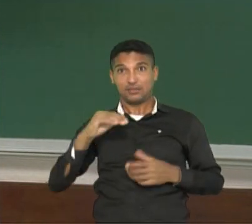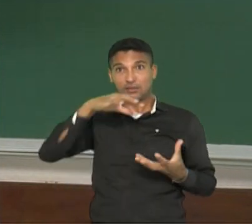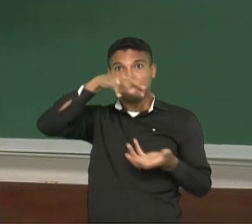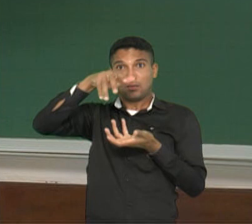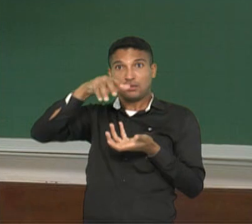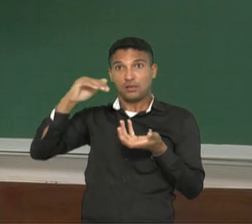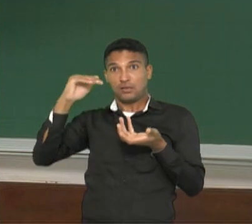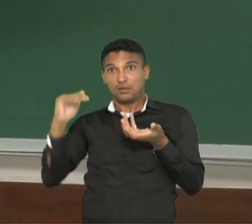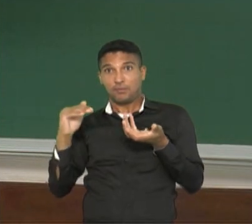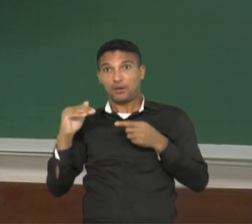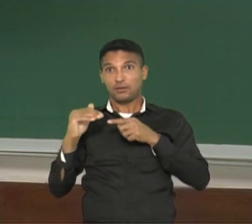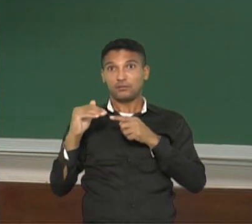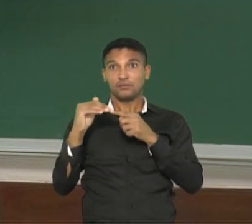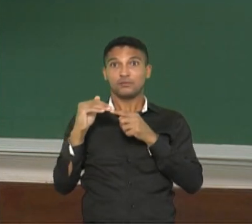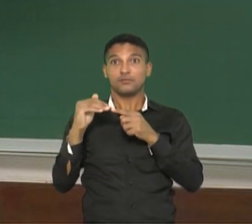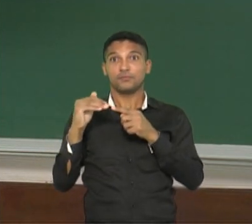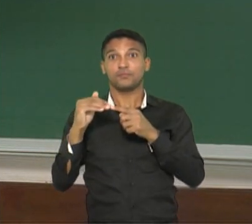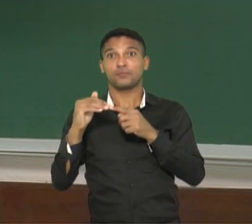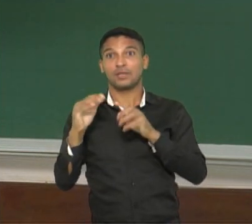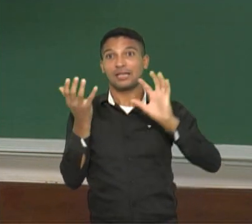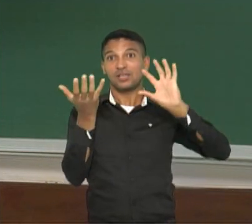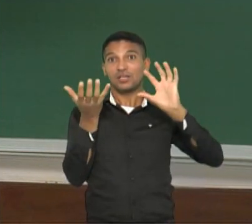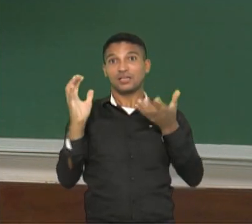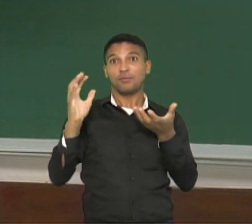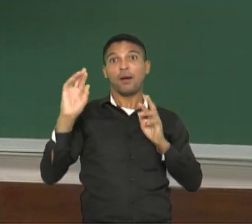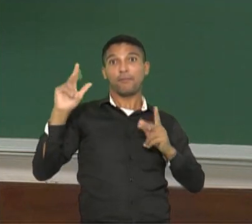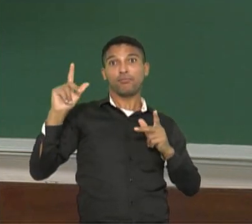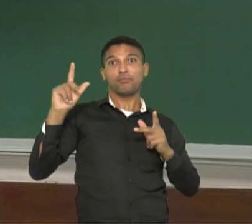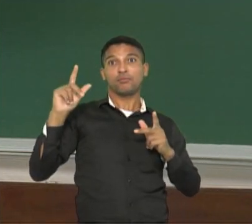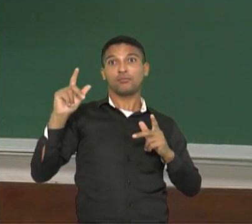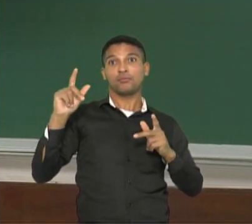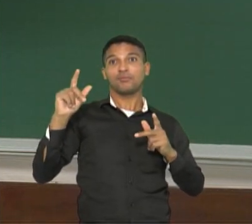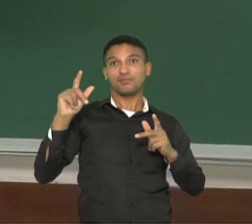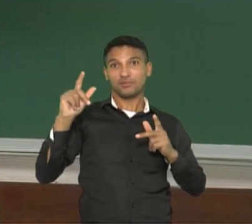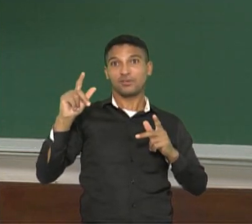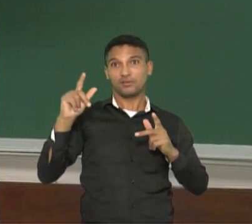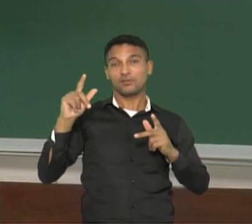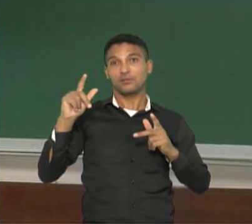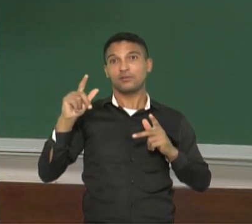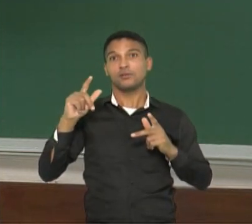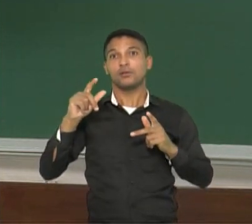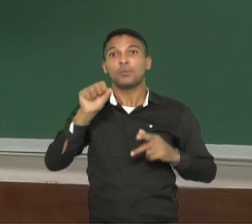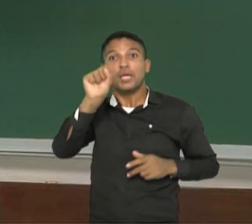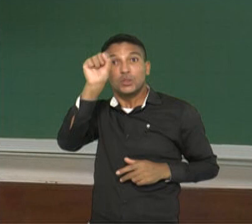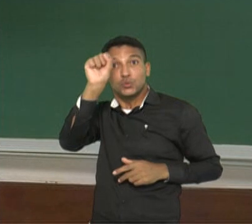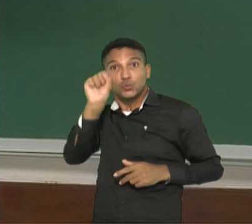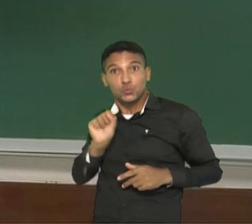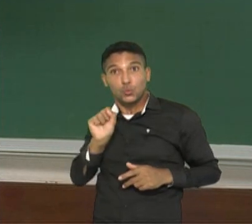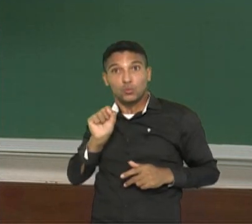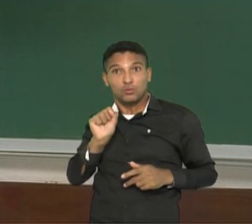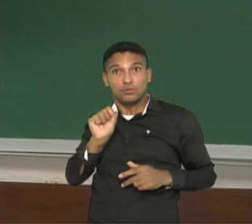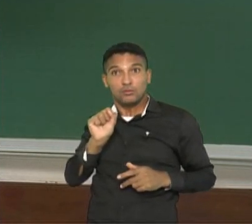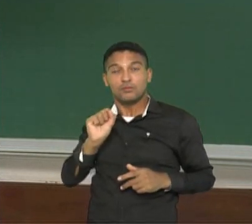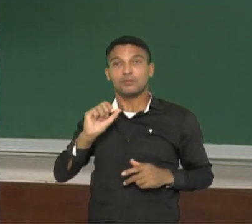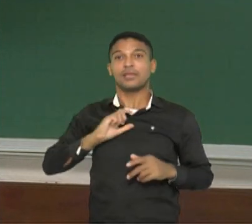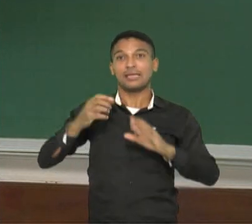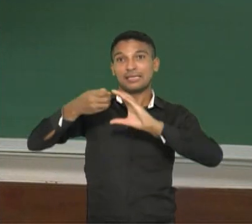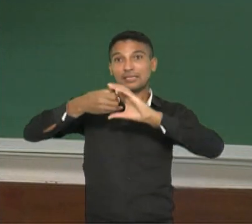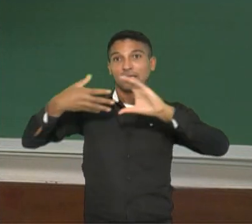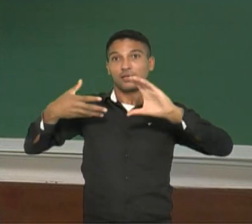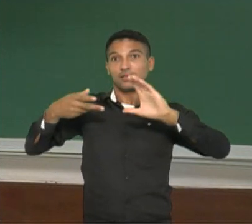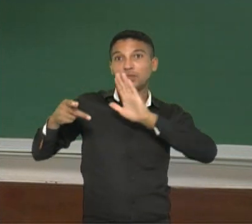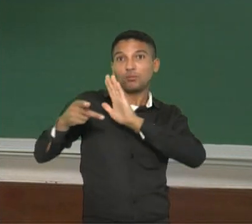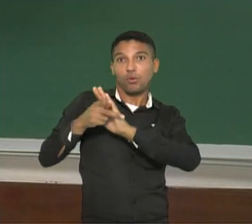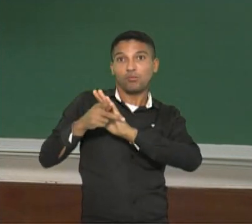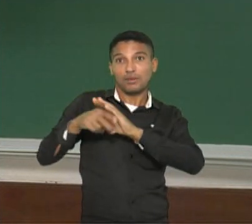a vegetação, que está diretamente relacionada ao clima, ela também vai apresentar características distintas. Então, é isso que é importante a